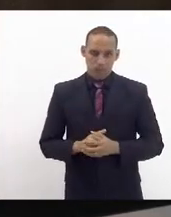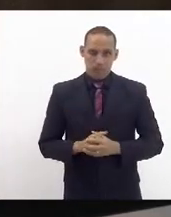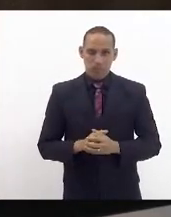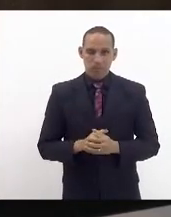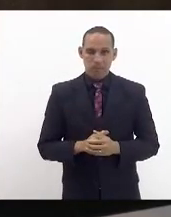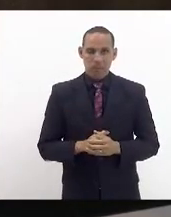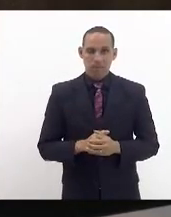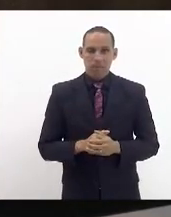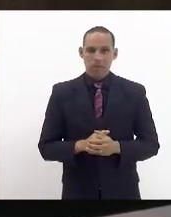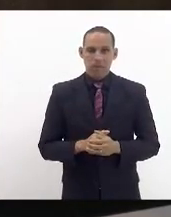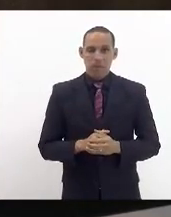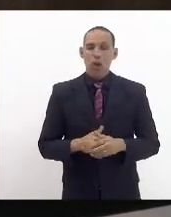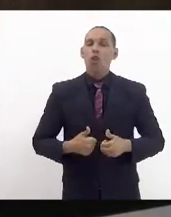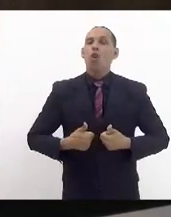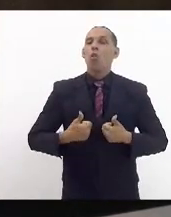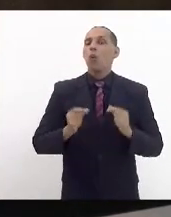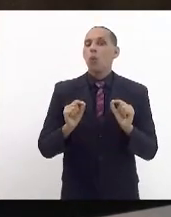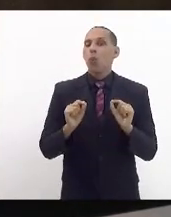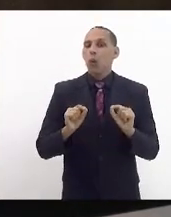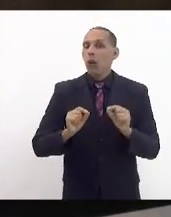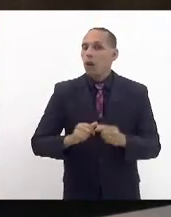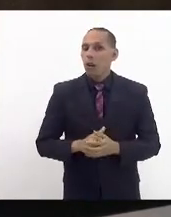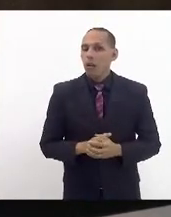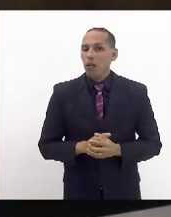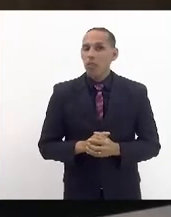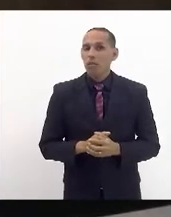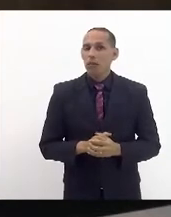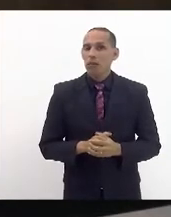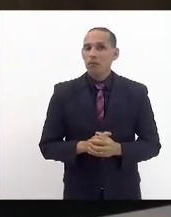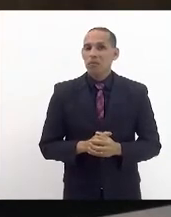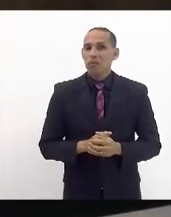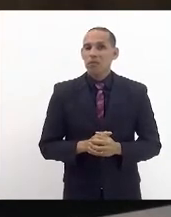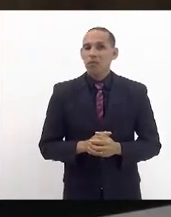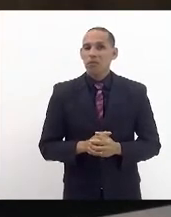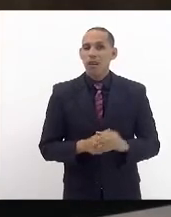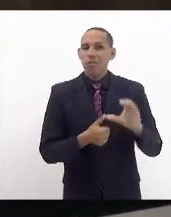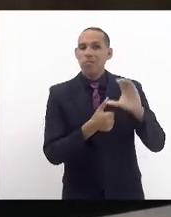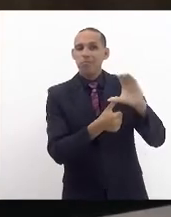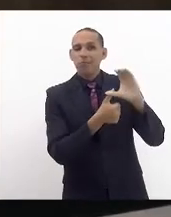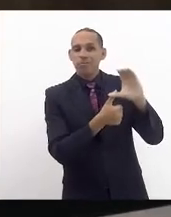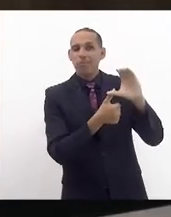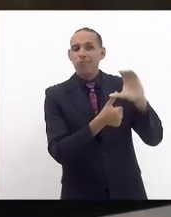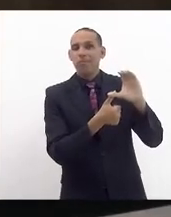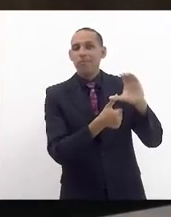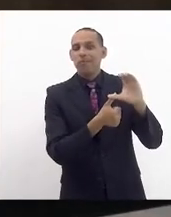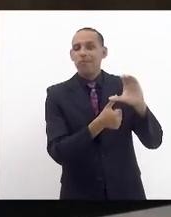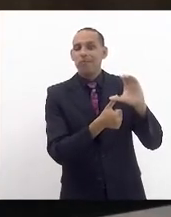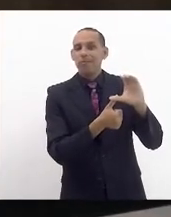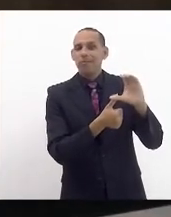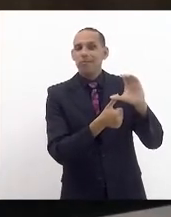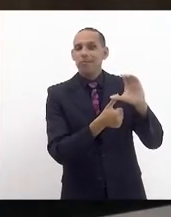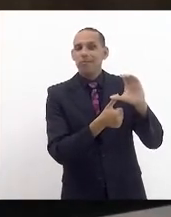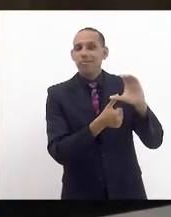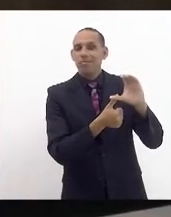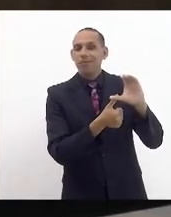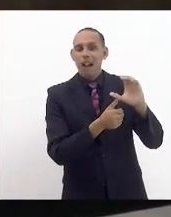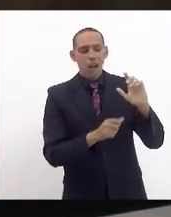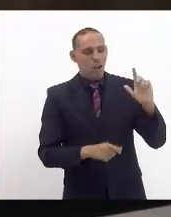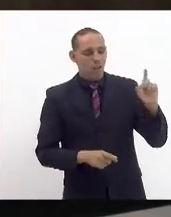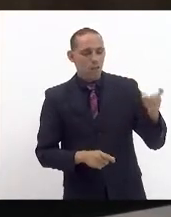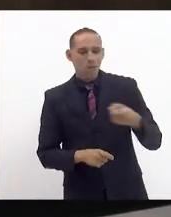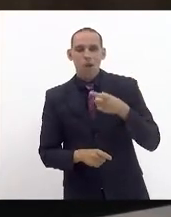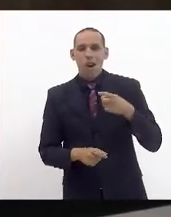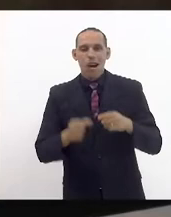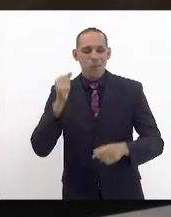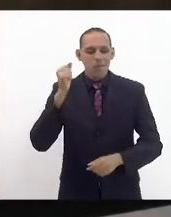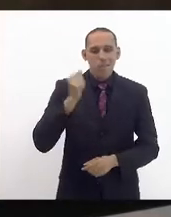É que ostenta a figura do comunismo, a figura da foice e do martelo que foi